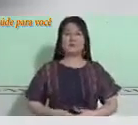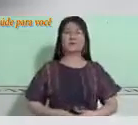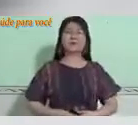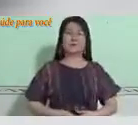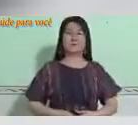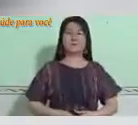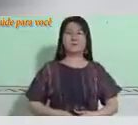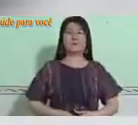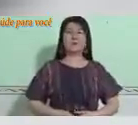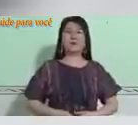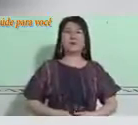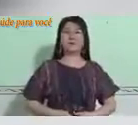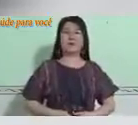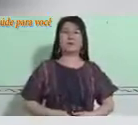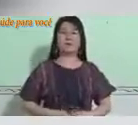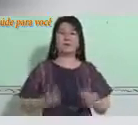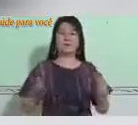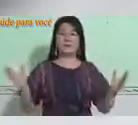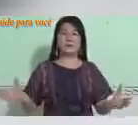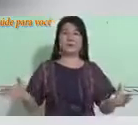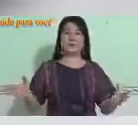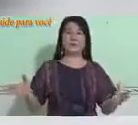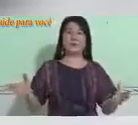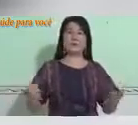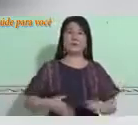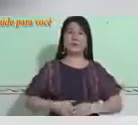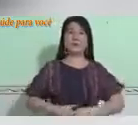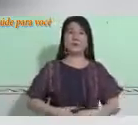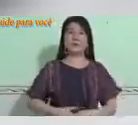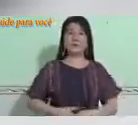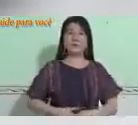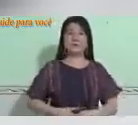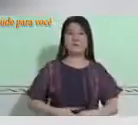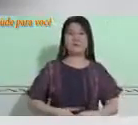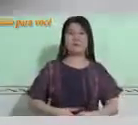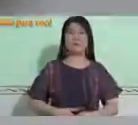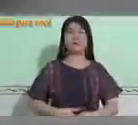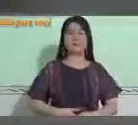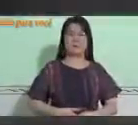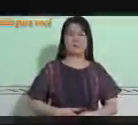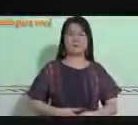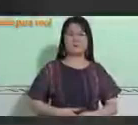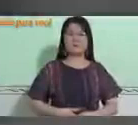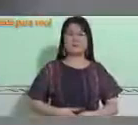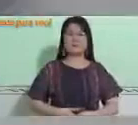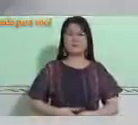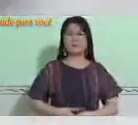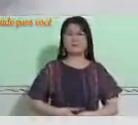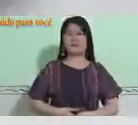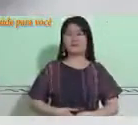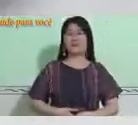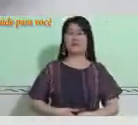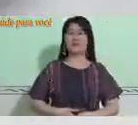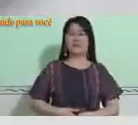Esta inflamação geralmente acontece devido a uma infecção bacteriana transmitida pelo sexo anal desprotegido, vírgula,